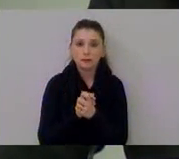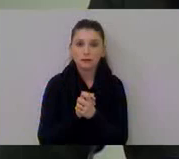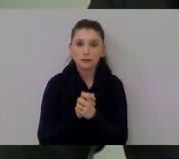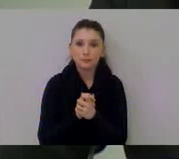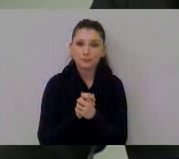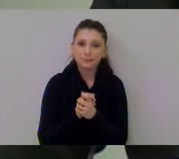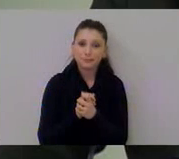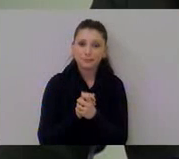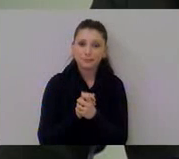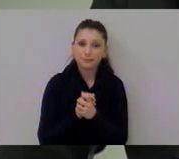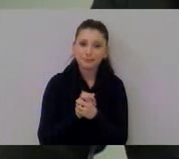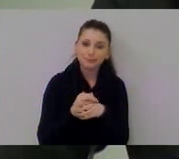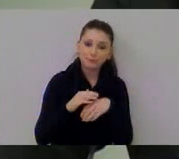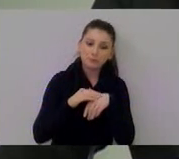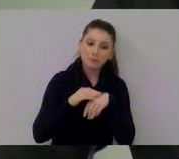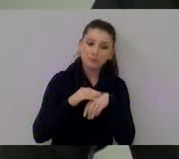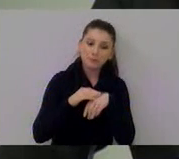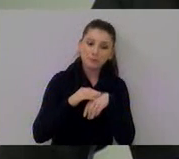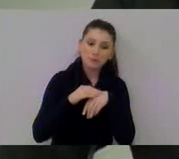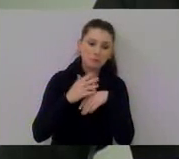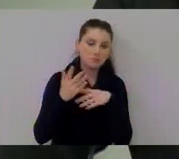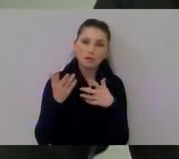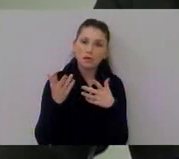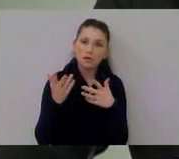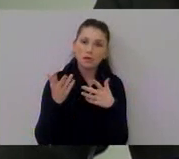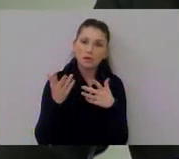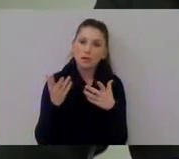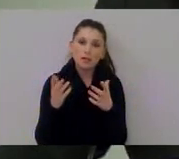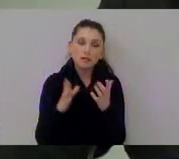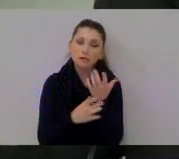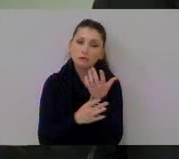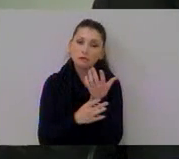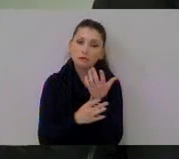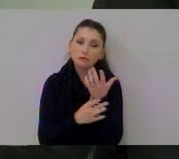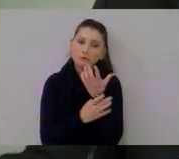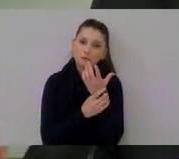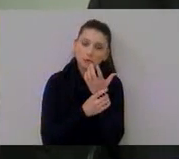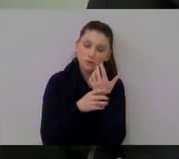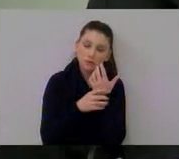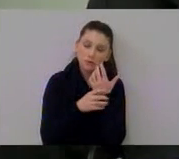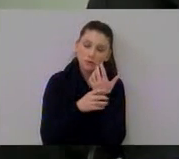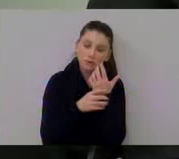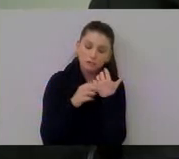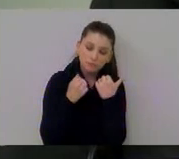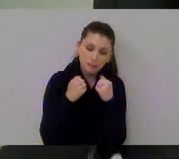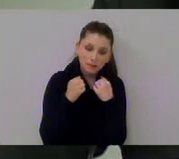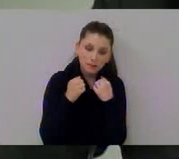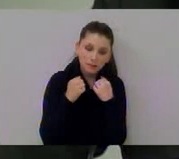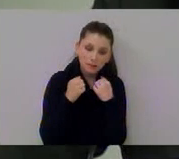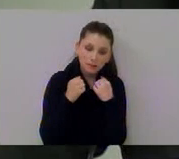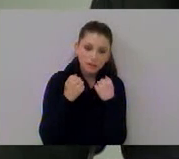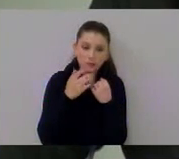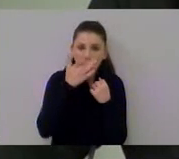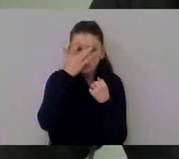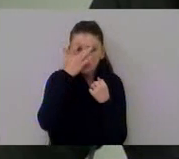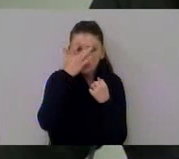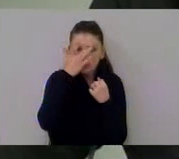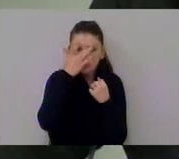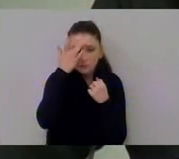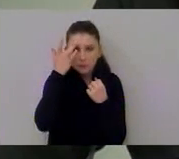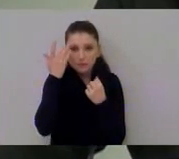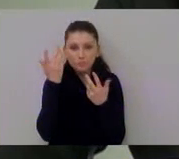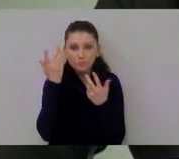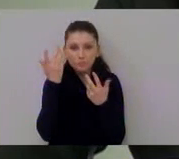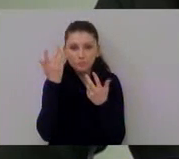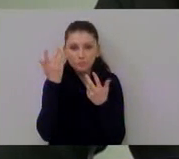de cada um cidadão que se encontra nas dependências do Hospital